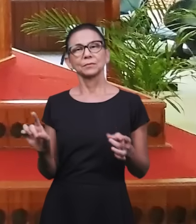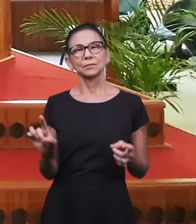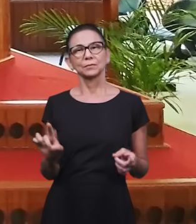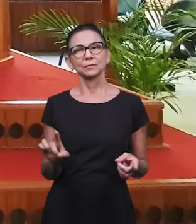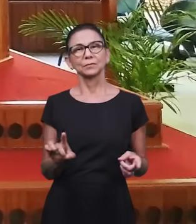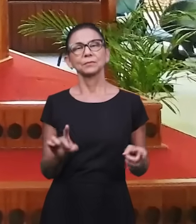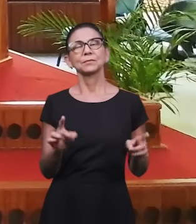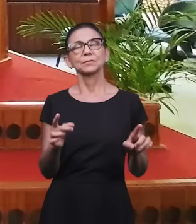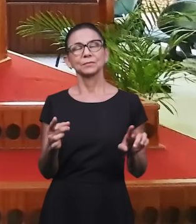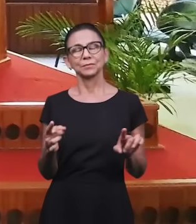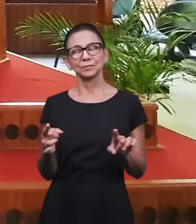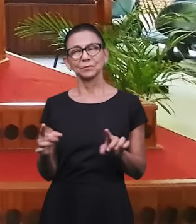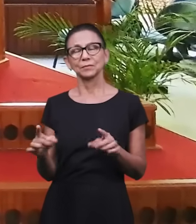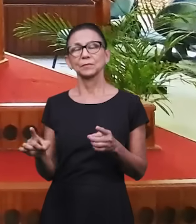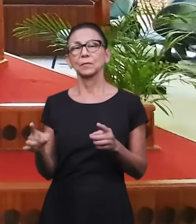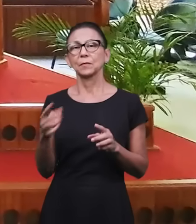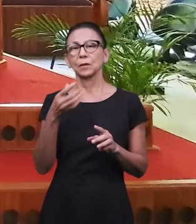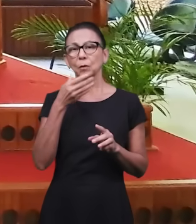considera-se um